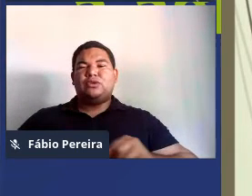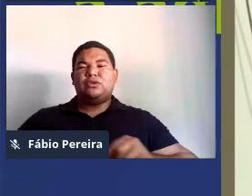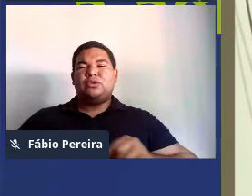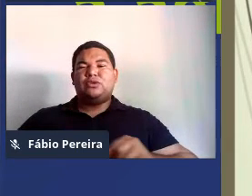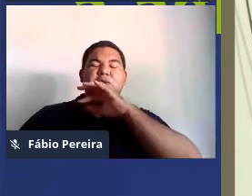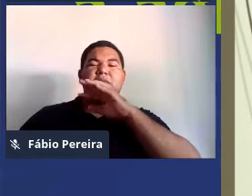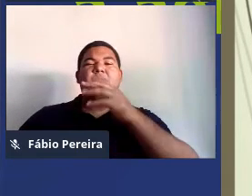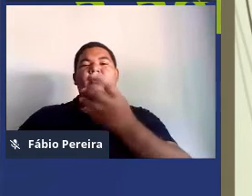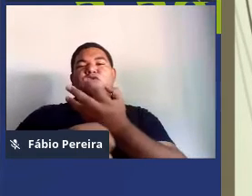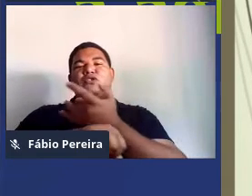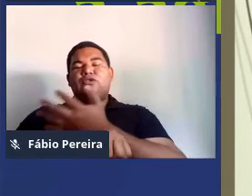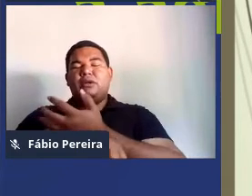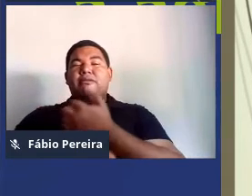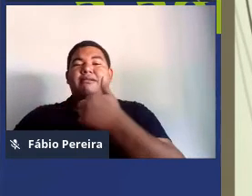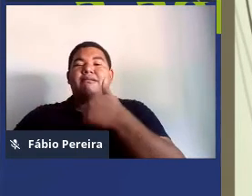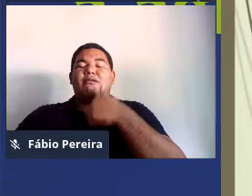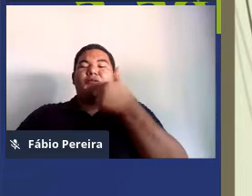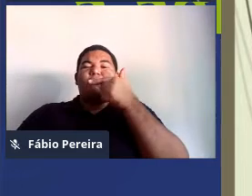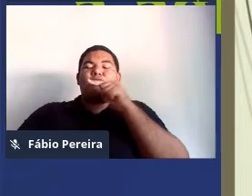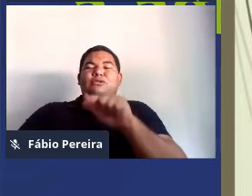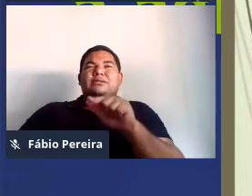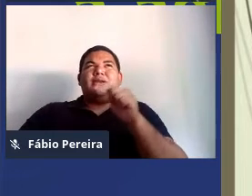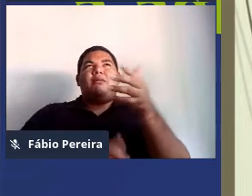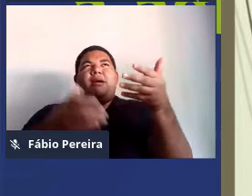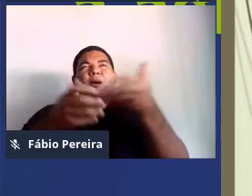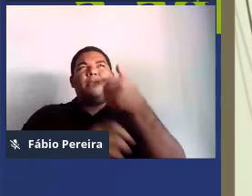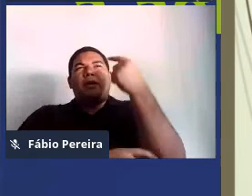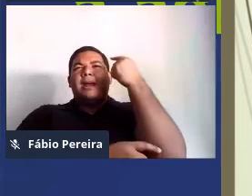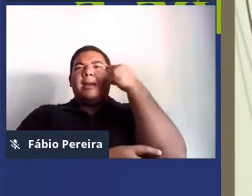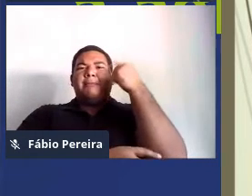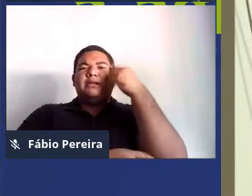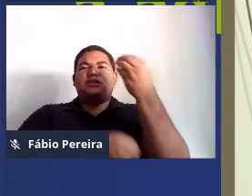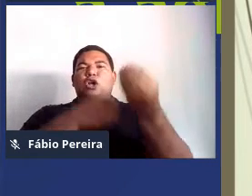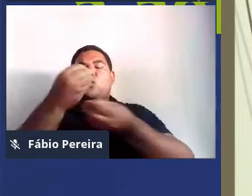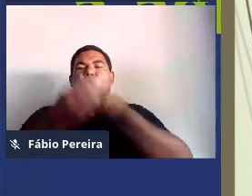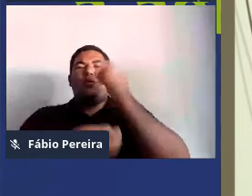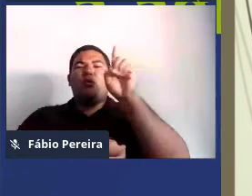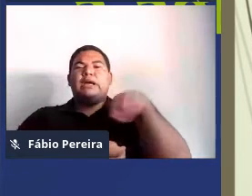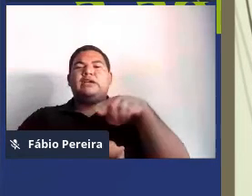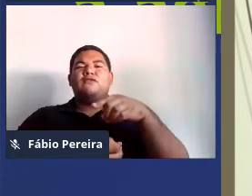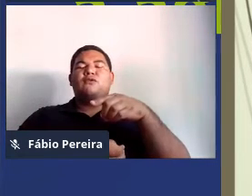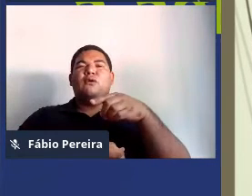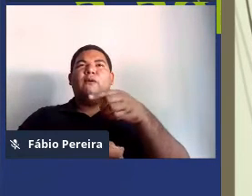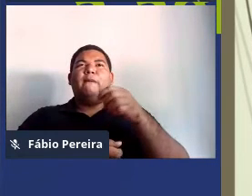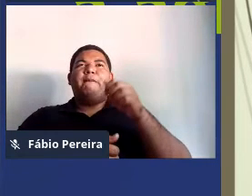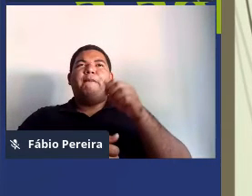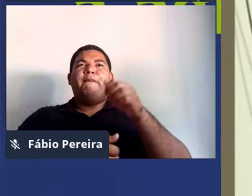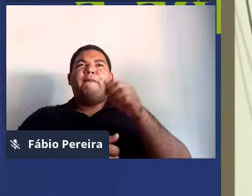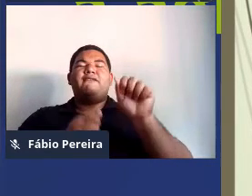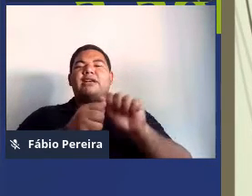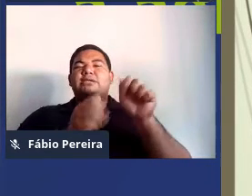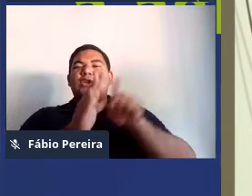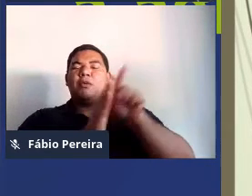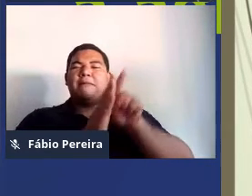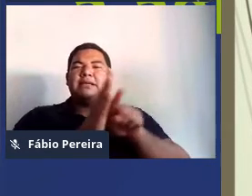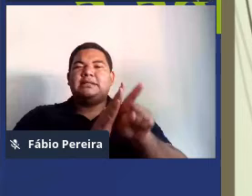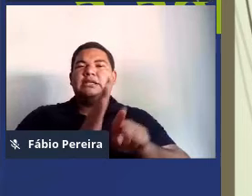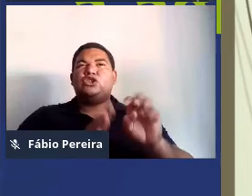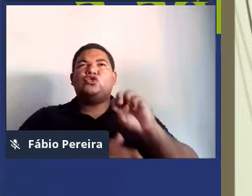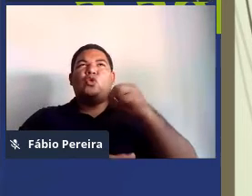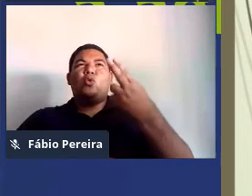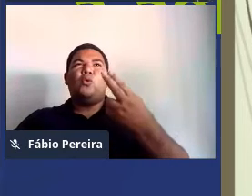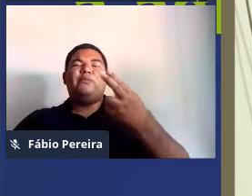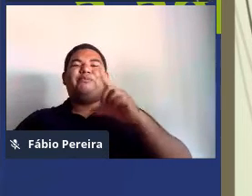dá pistas de como eu vou atuar nas enzimas digestivas dessa larva, como que eu posso sugerir alimentos